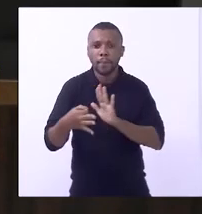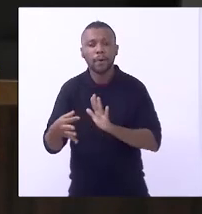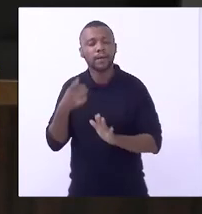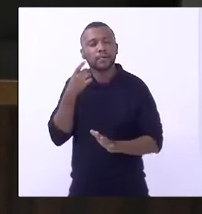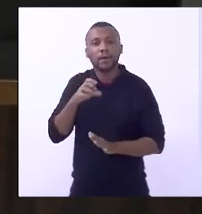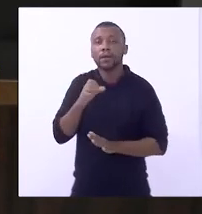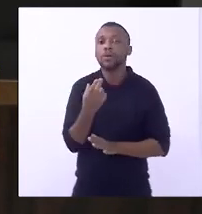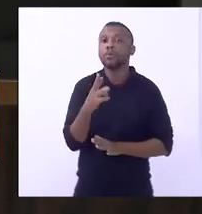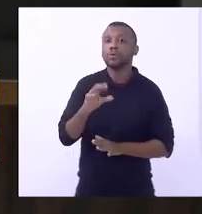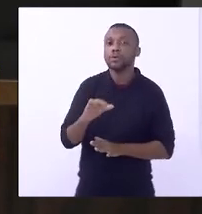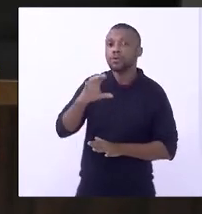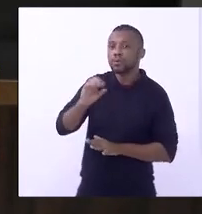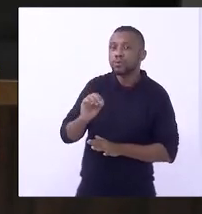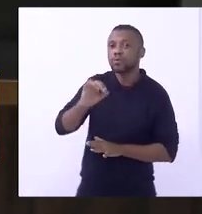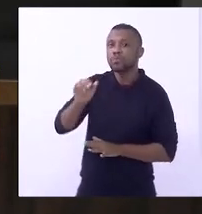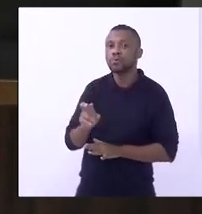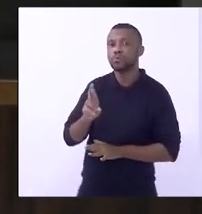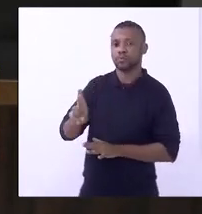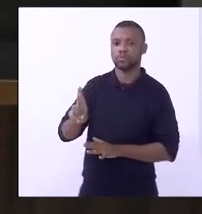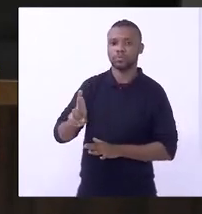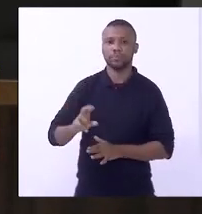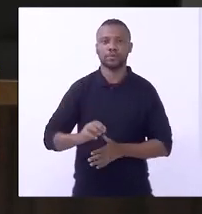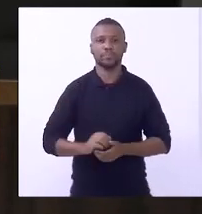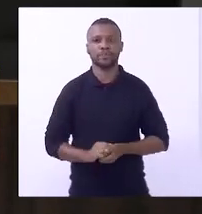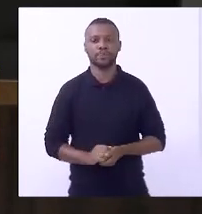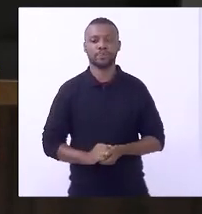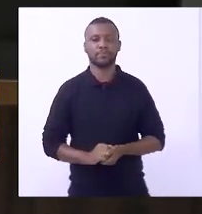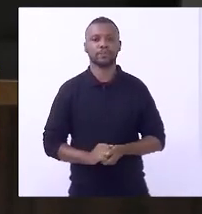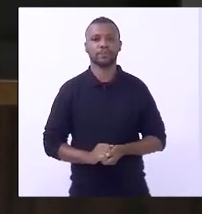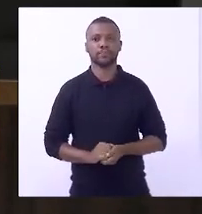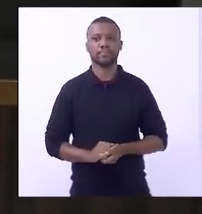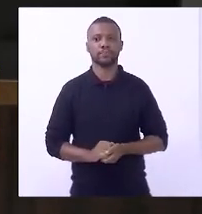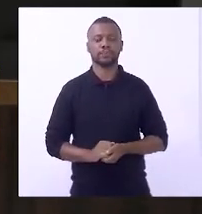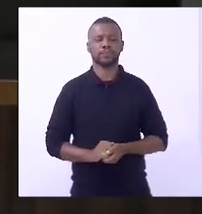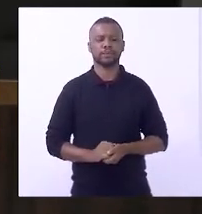Júnior. Deputado Eurico Júnior.